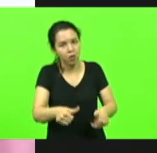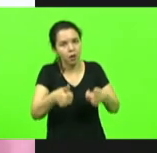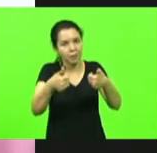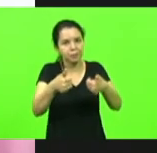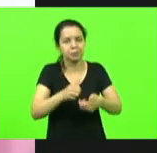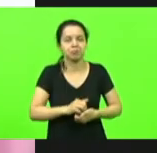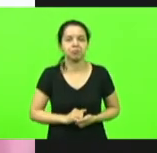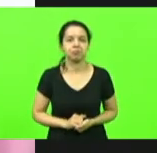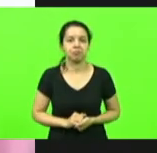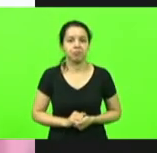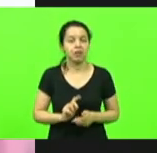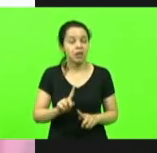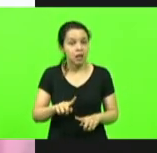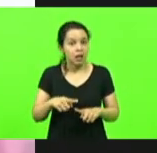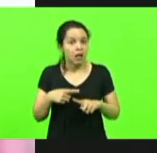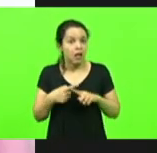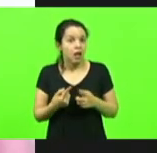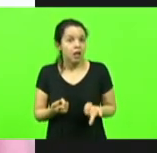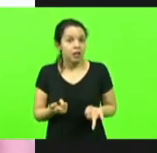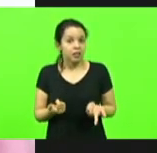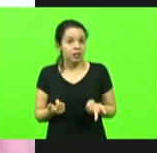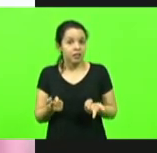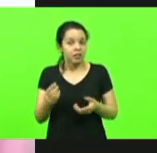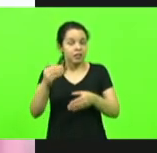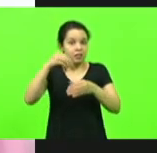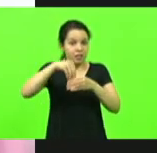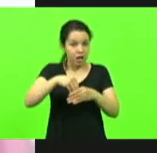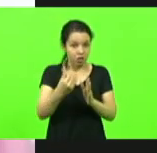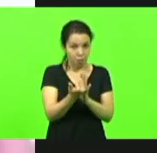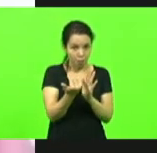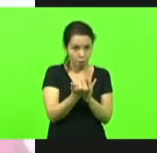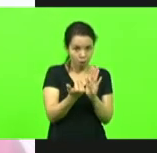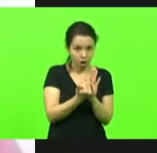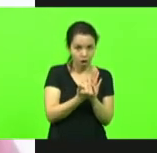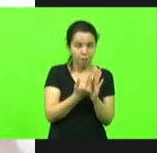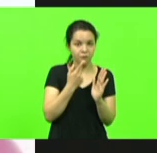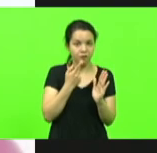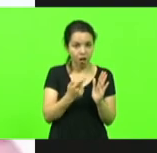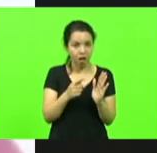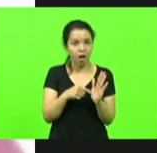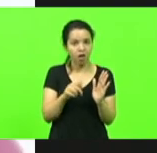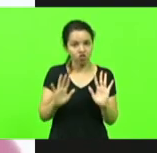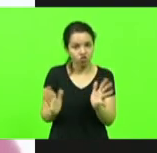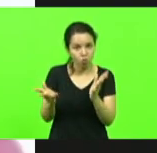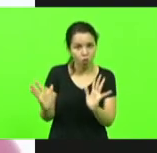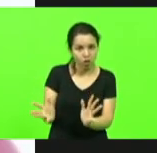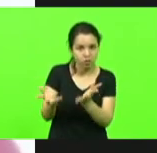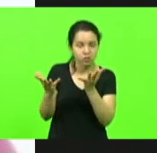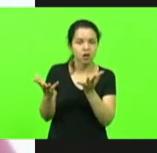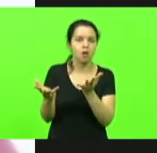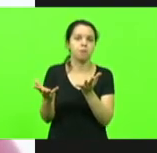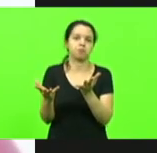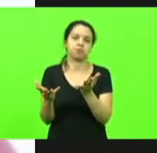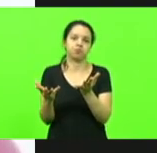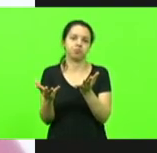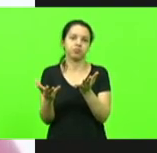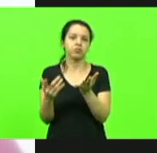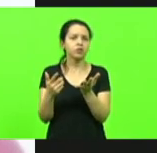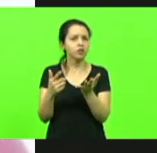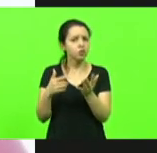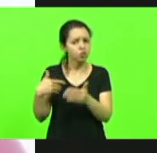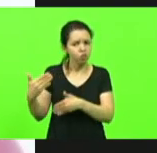Mas assim, ó, dentro desse programa que eu chamo da estimulação, que fora todo o processo reabilitatório que é contínuo,